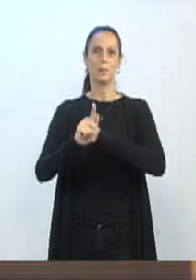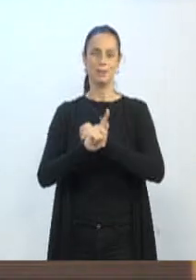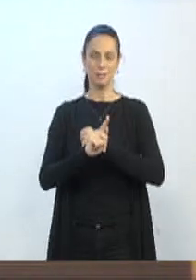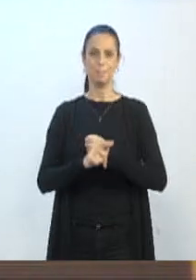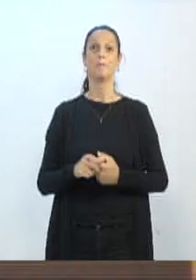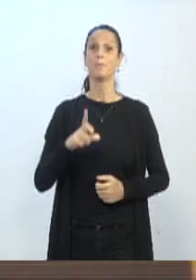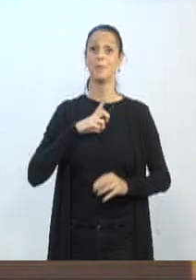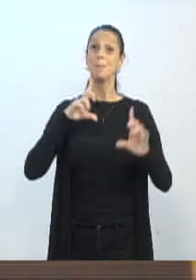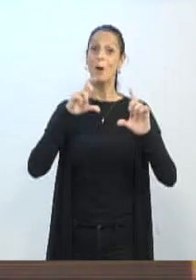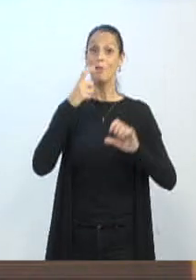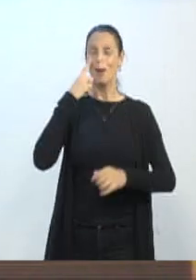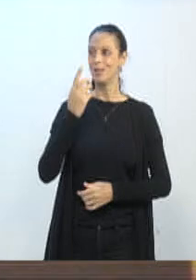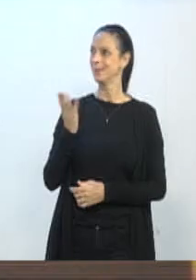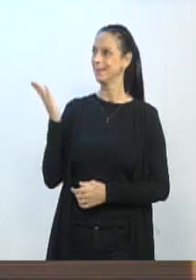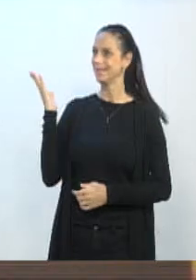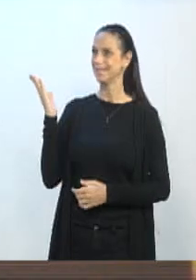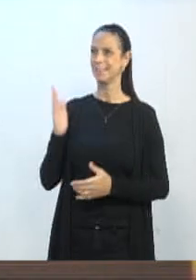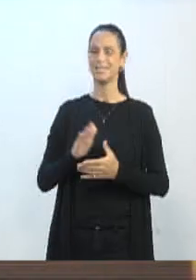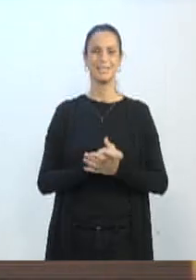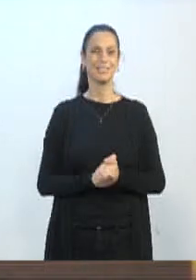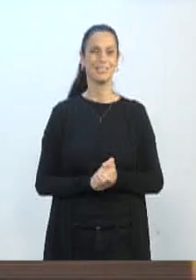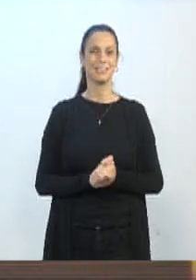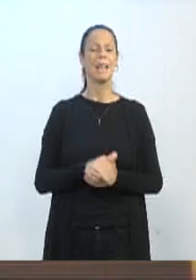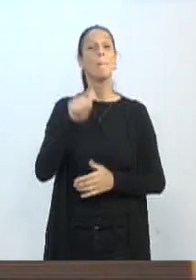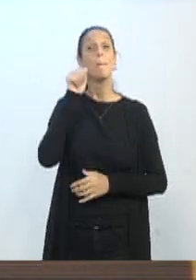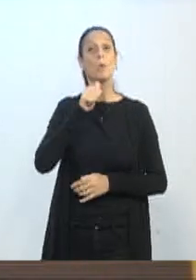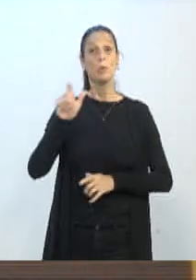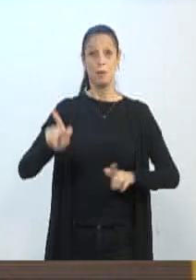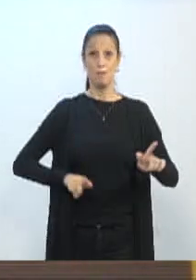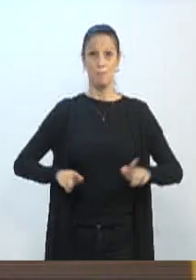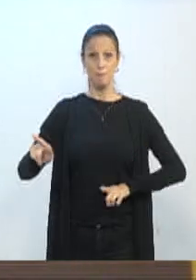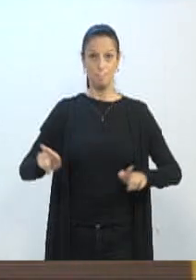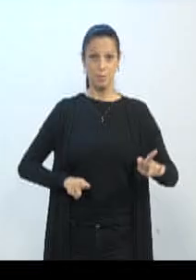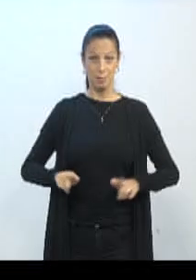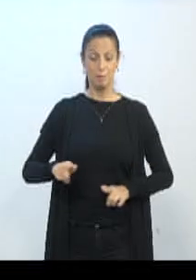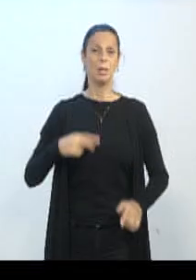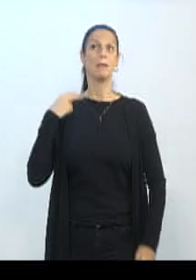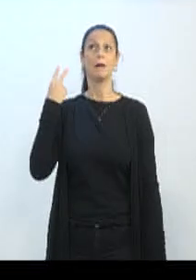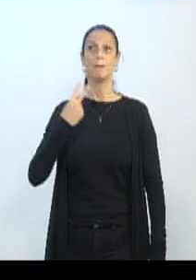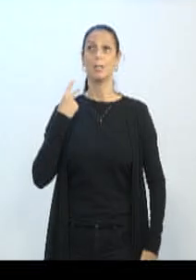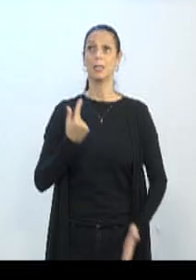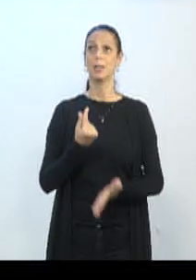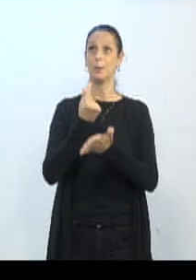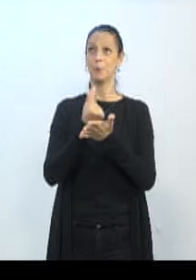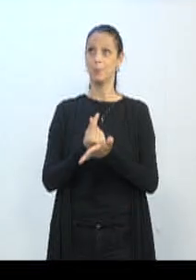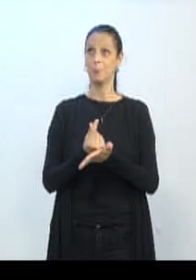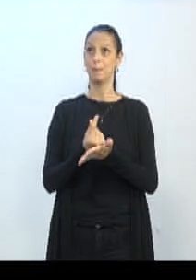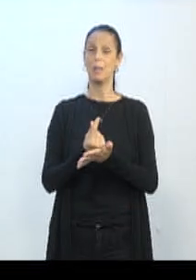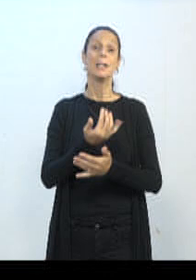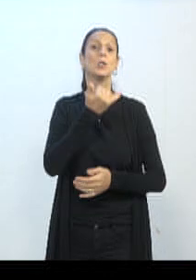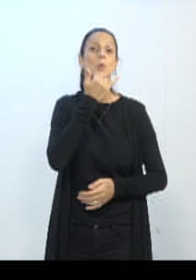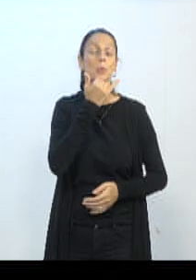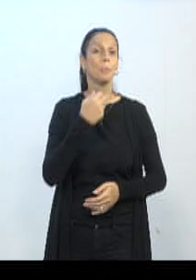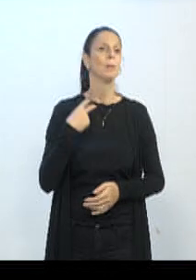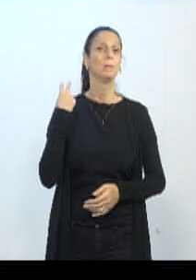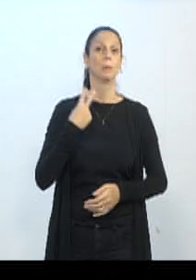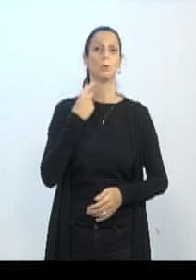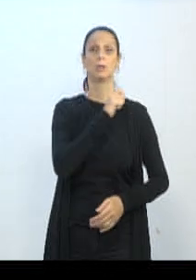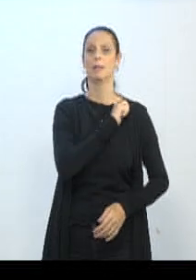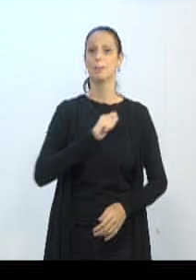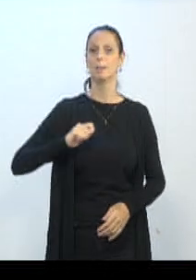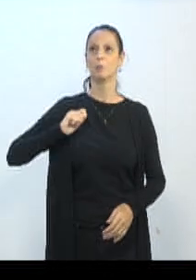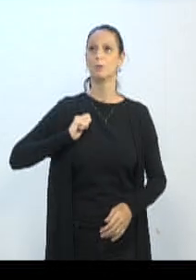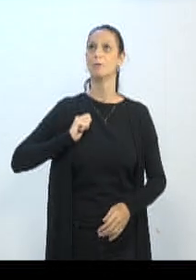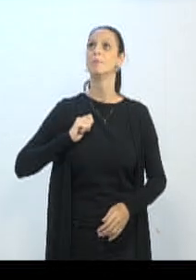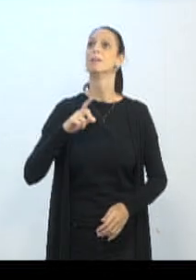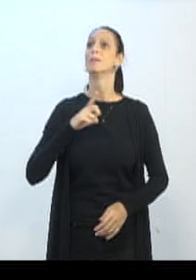até uma foto ali que é prima da nossa vereadora que está Angela Simão ontem